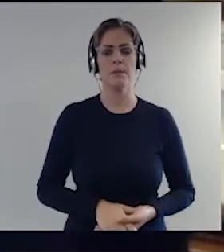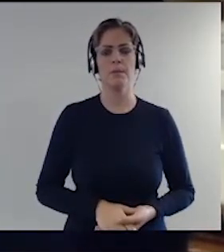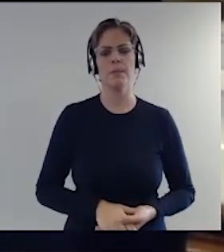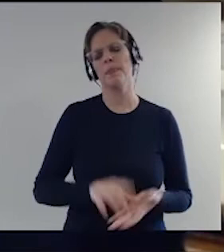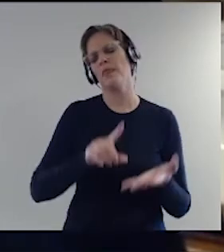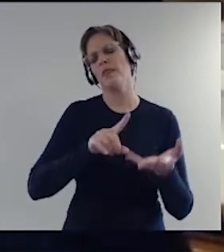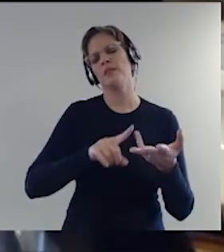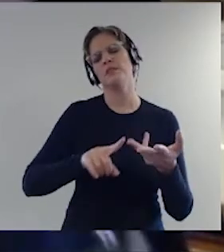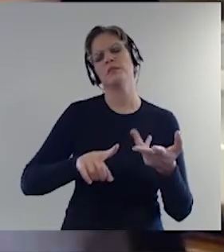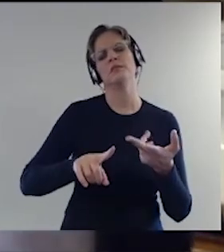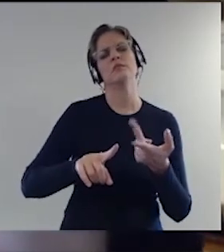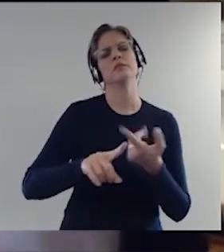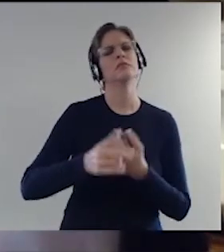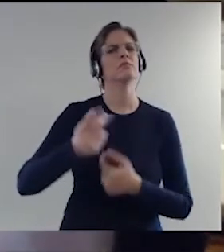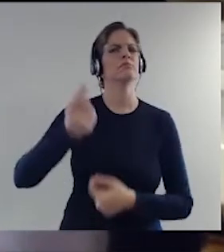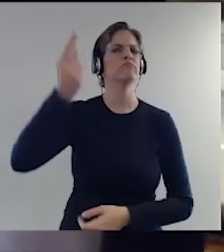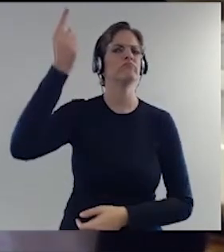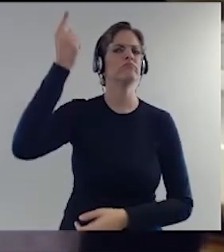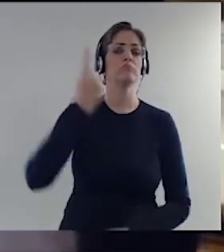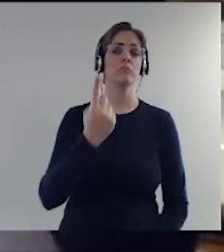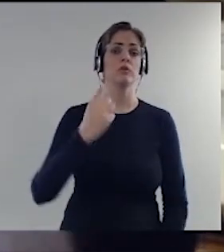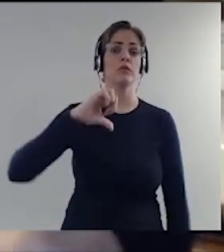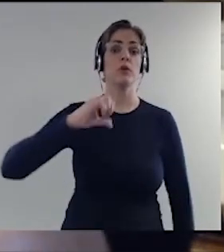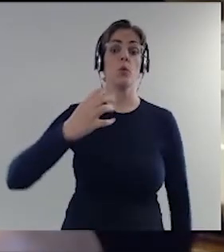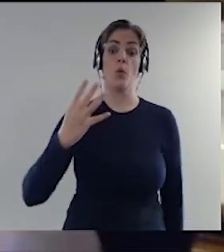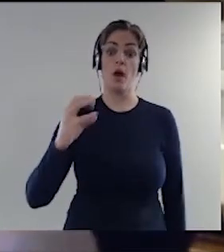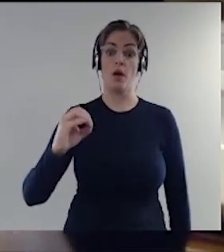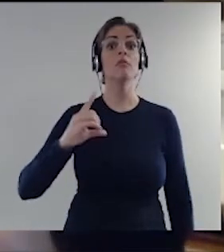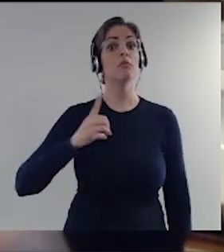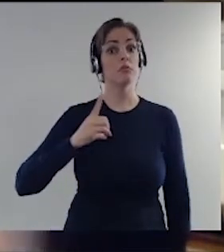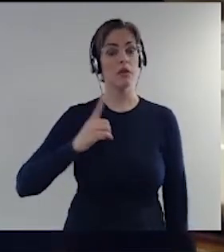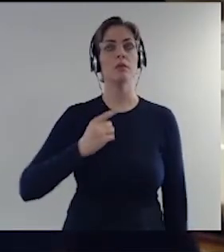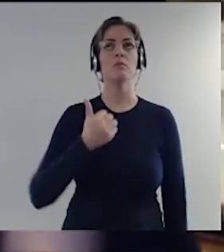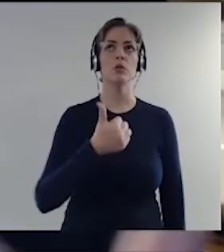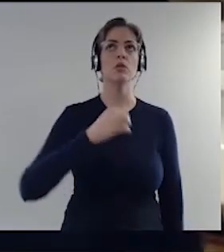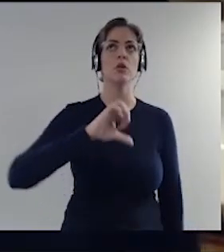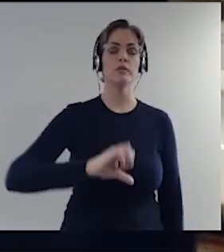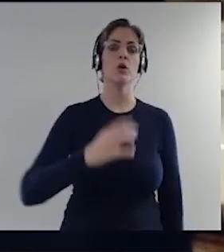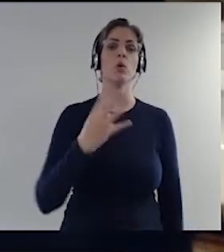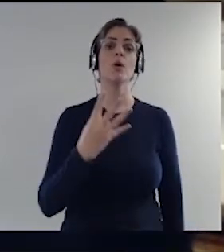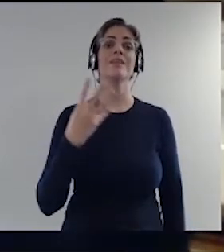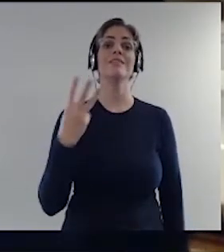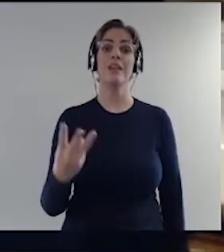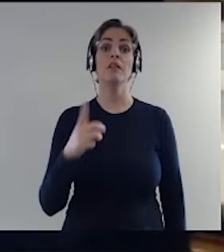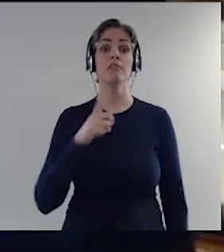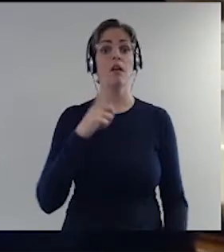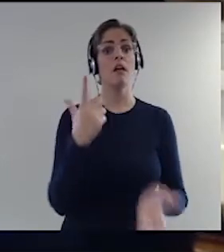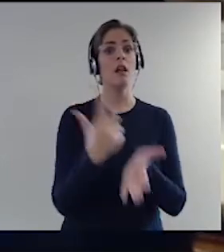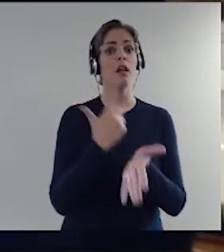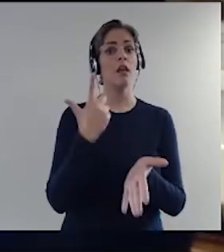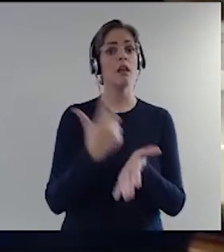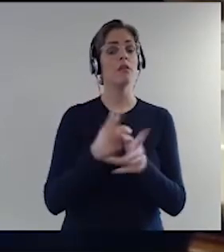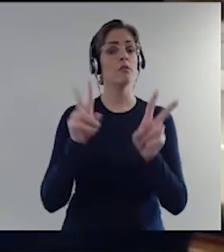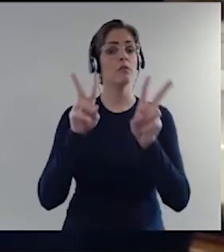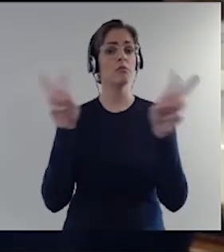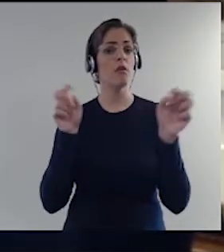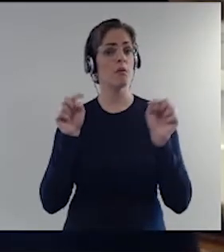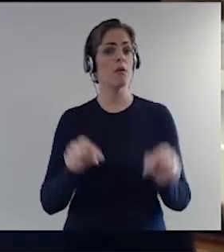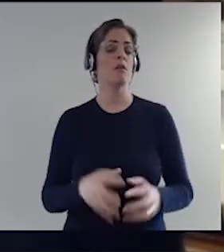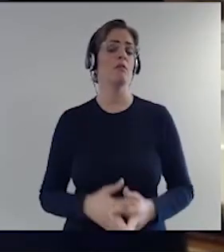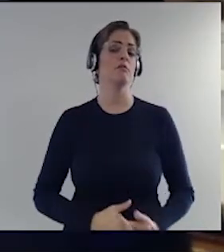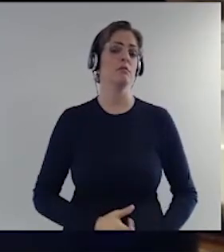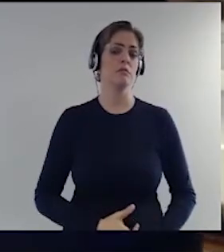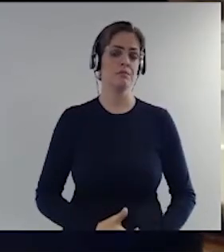muitas delas, já na década de 40, em 1943, já existiam livros tratando da alienação parental.